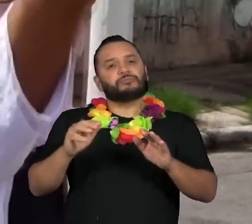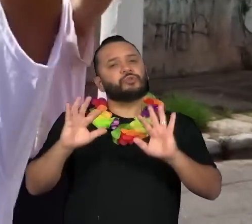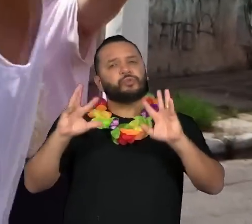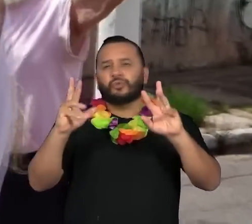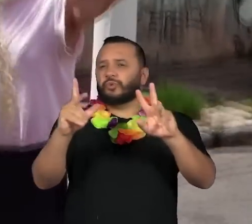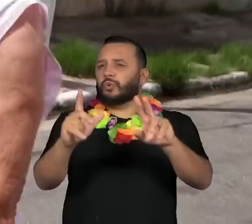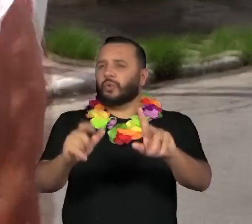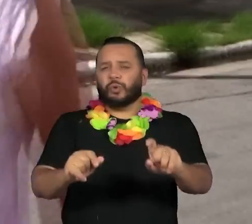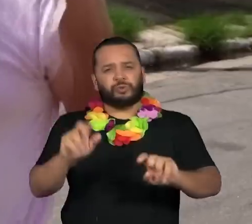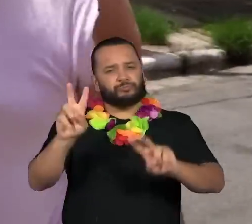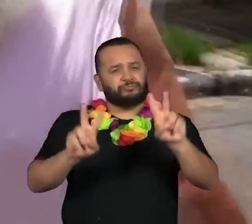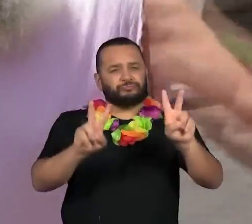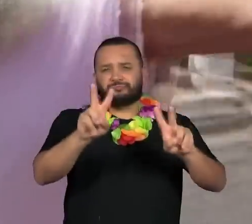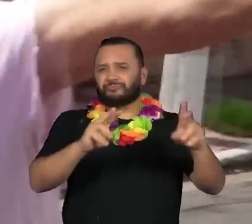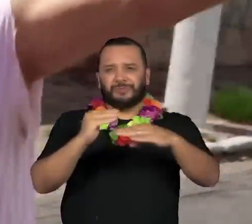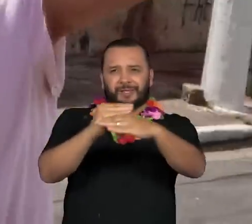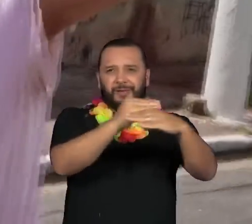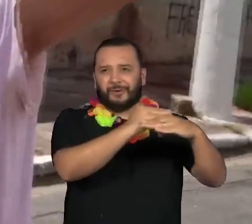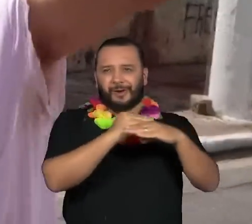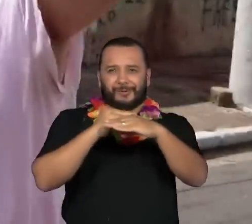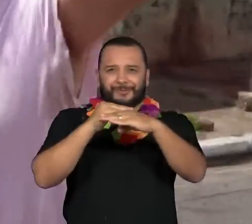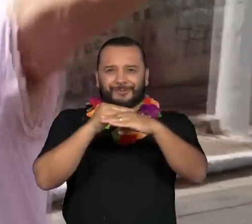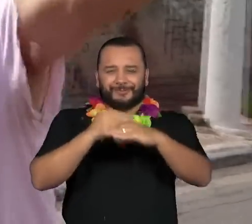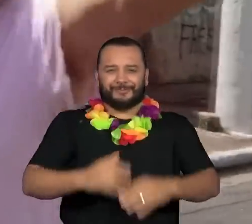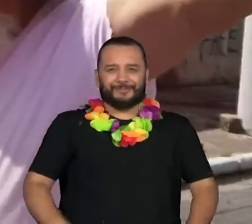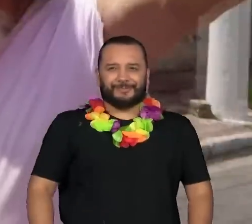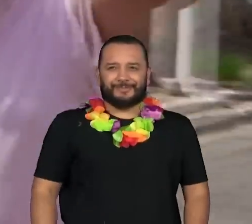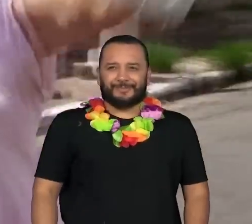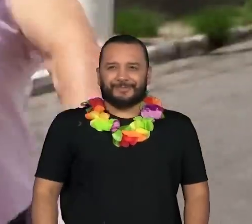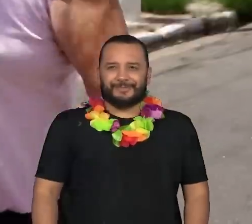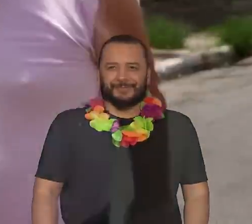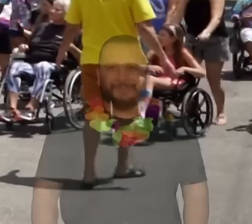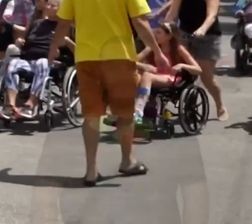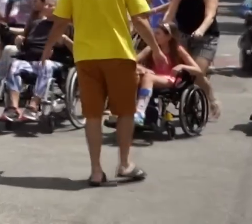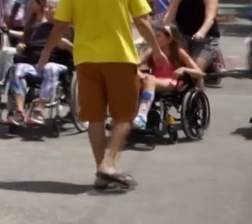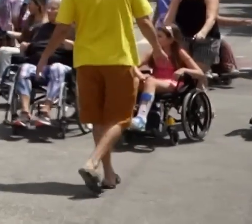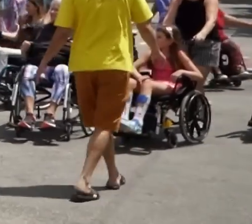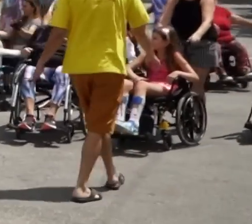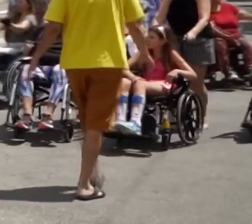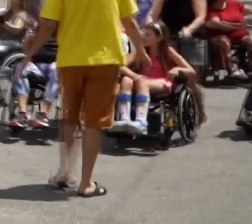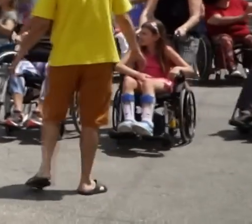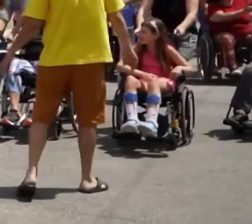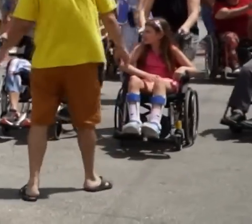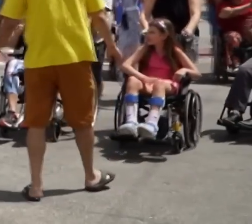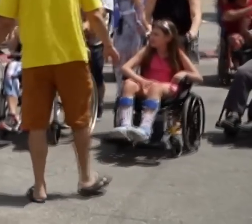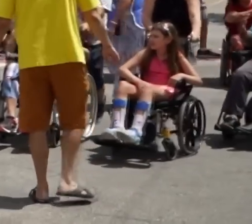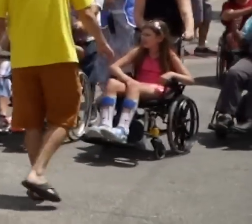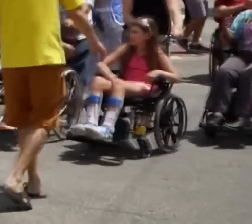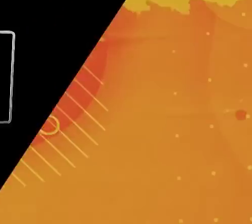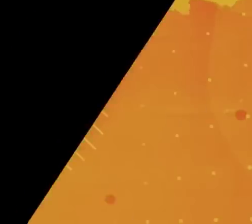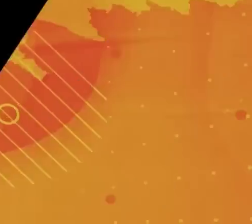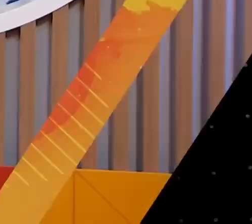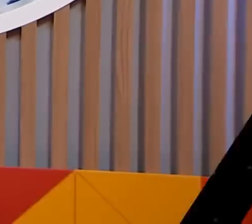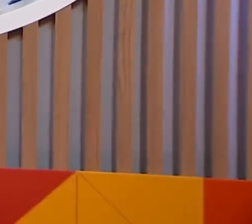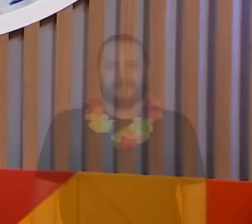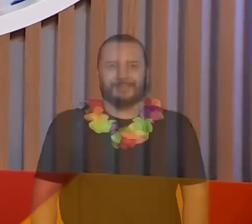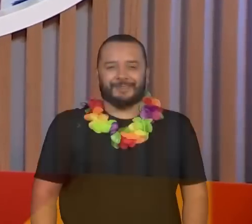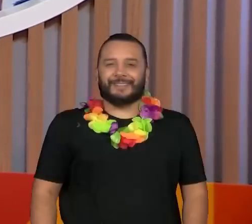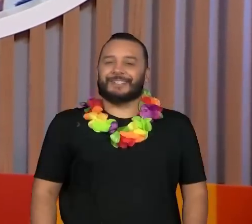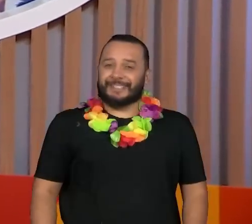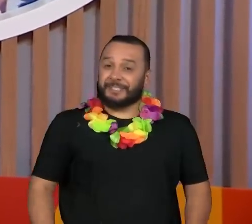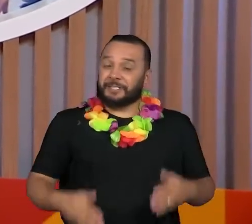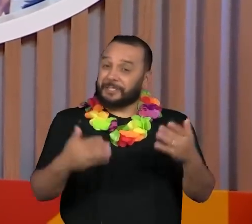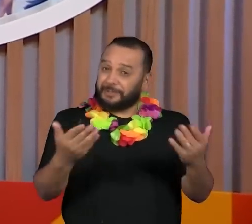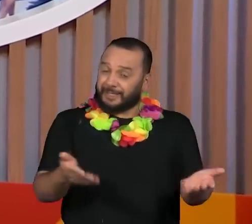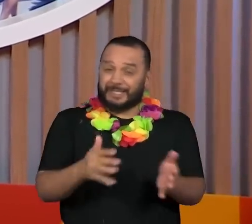a magia da transformação, nova inspiração, símbolo de luz. É isso aí,